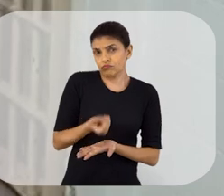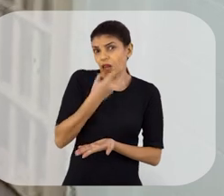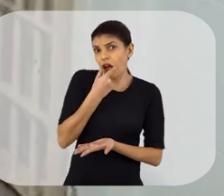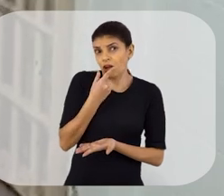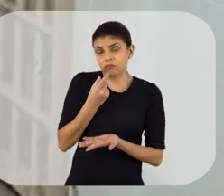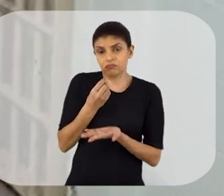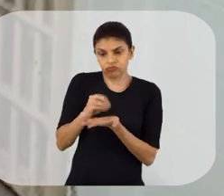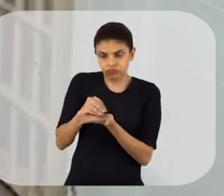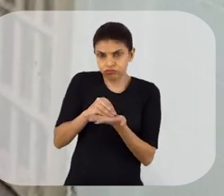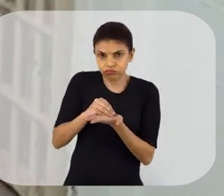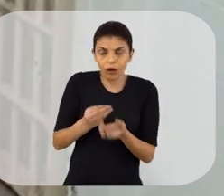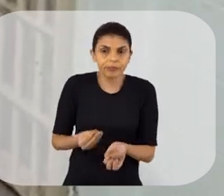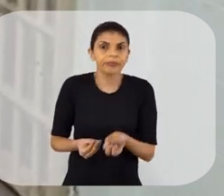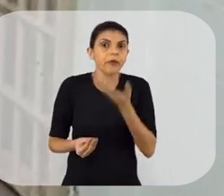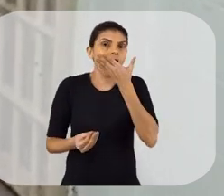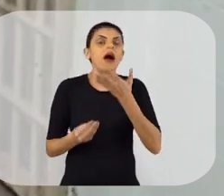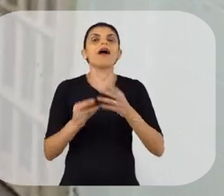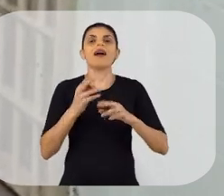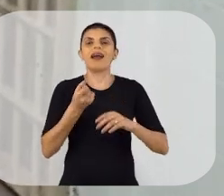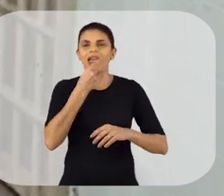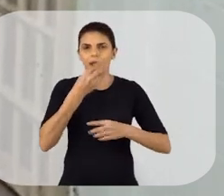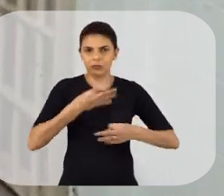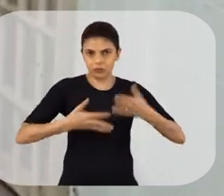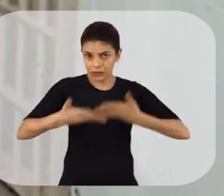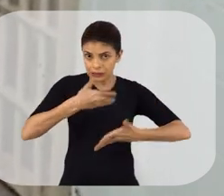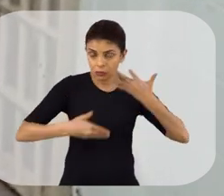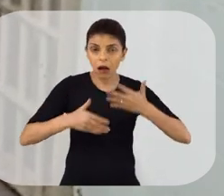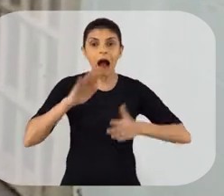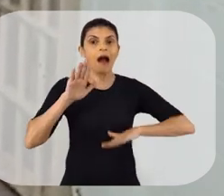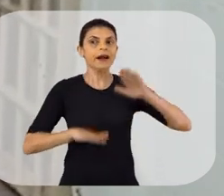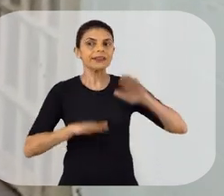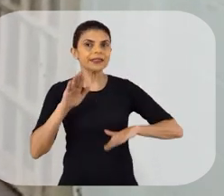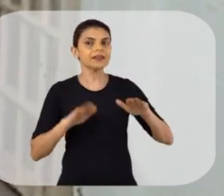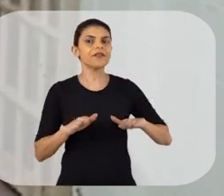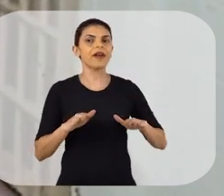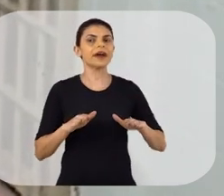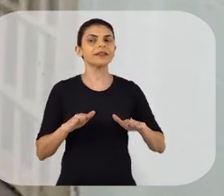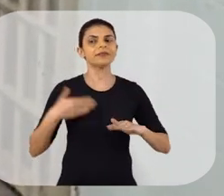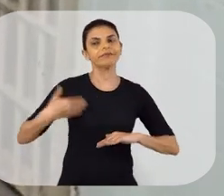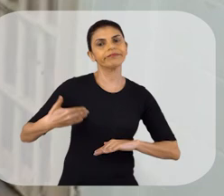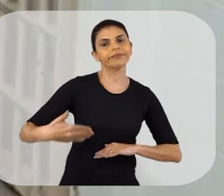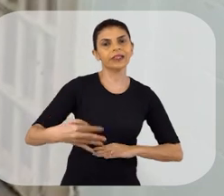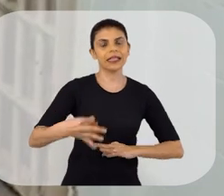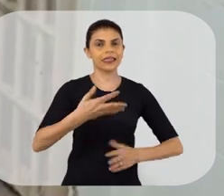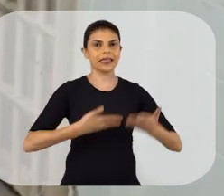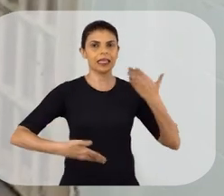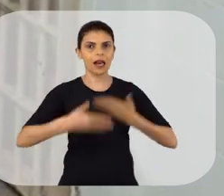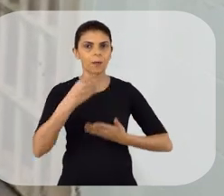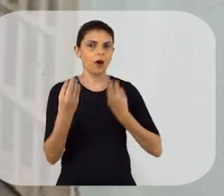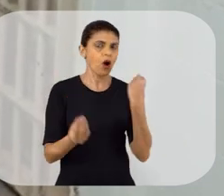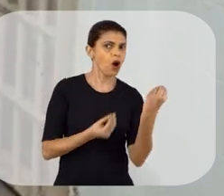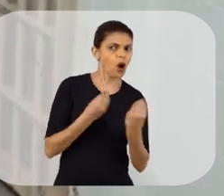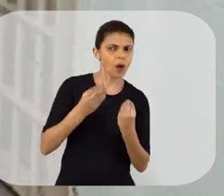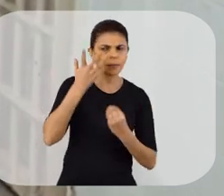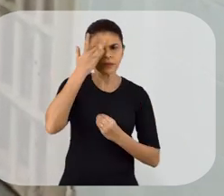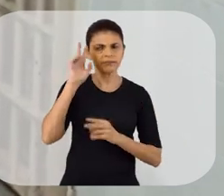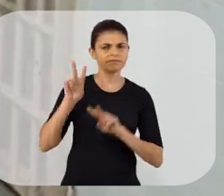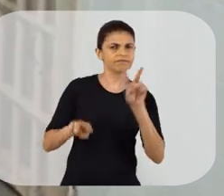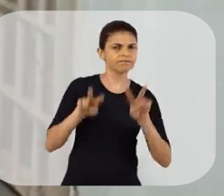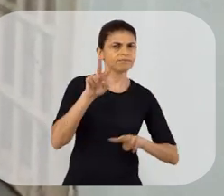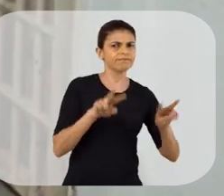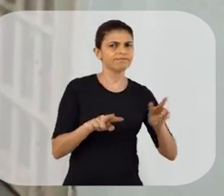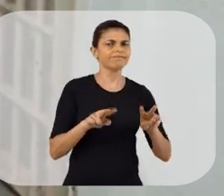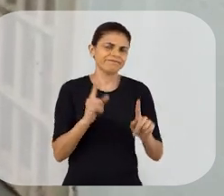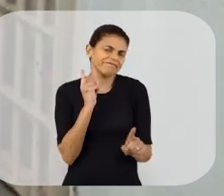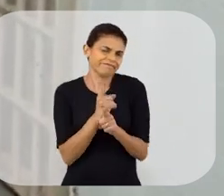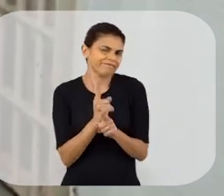gente tem que tomar para fazer o tratamento. Daí, às vezes, não é muito, tipo, a forma que vai, aí as